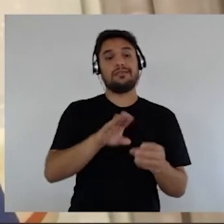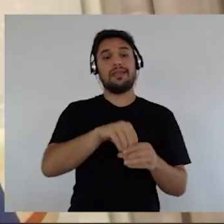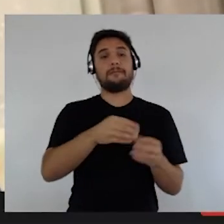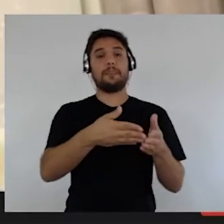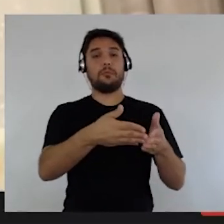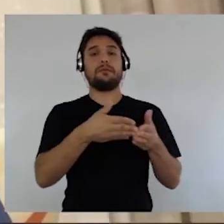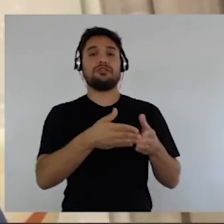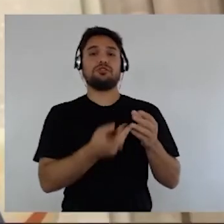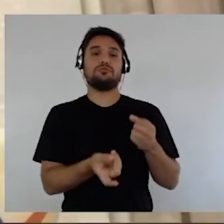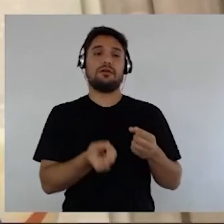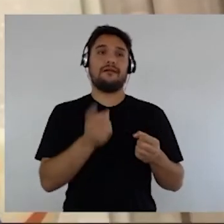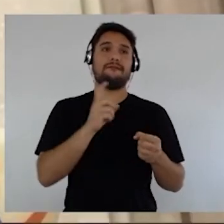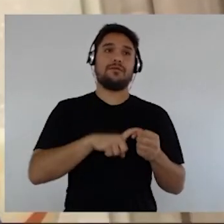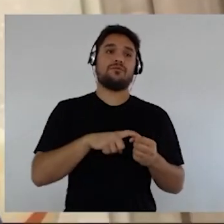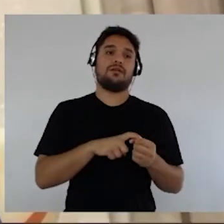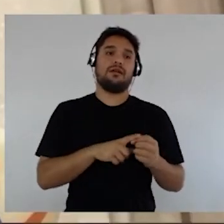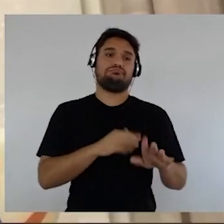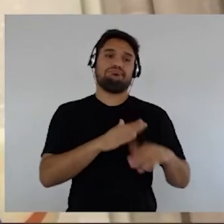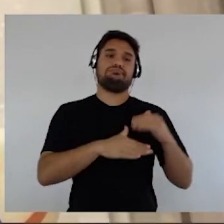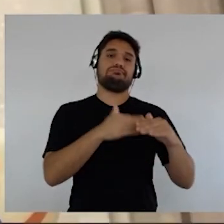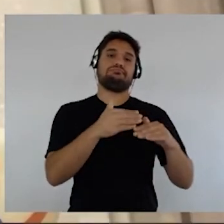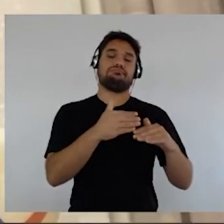do empresário rural.